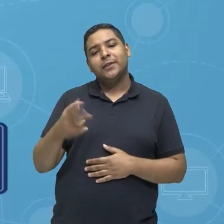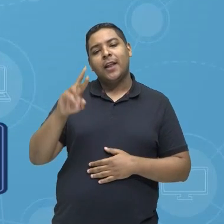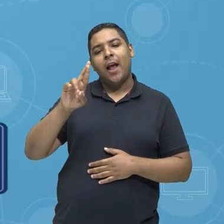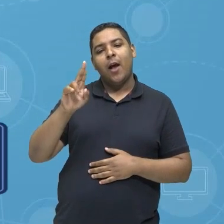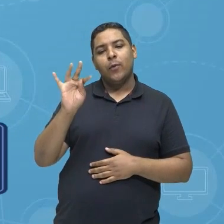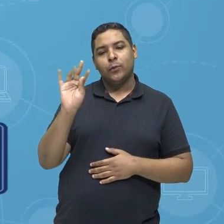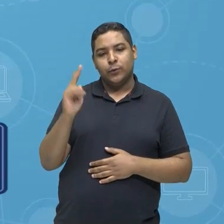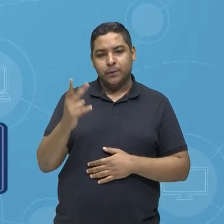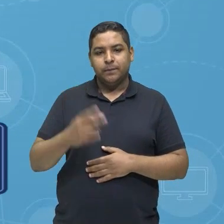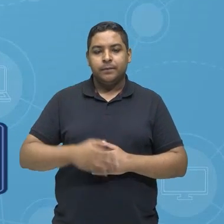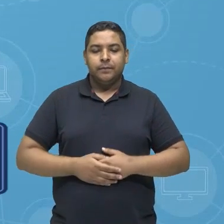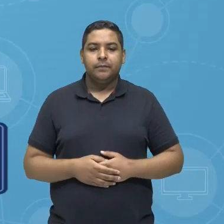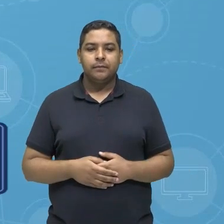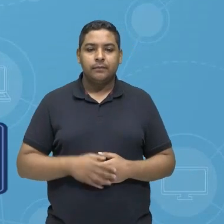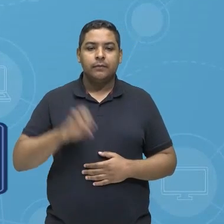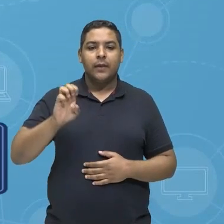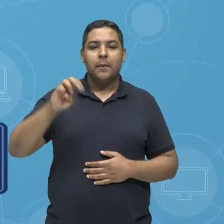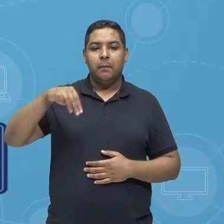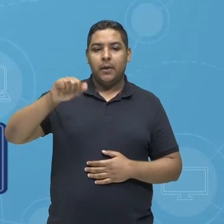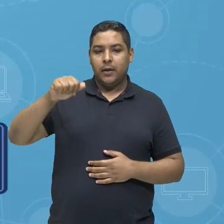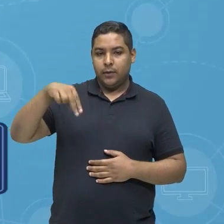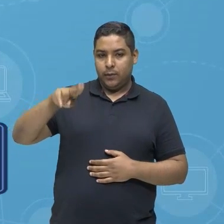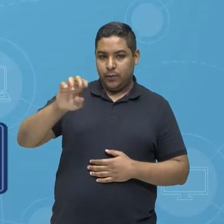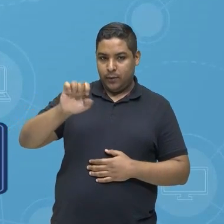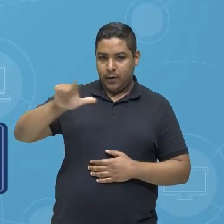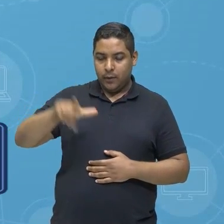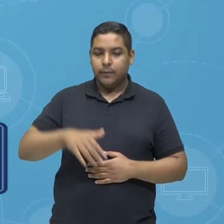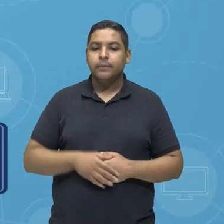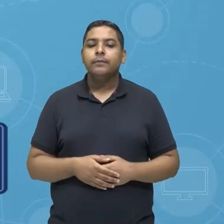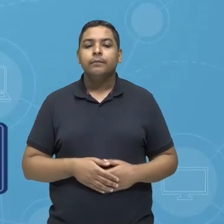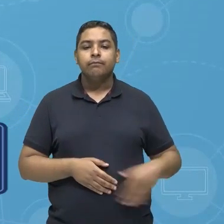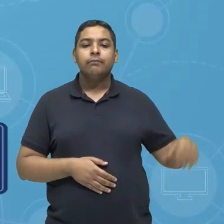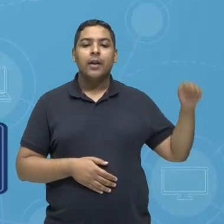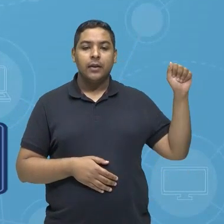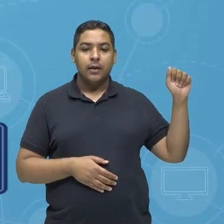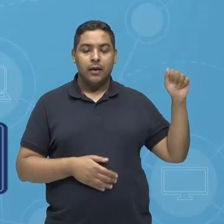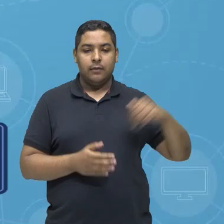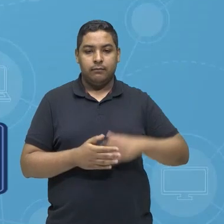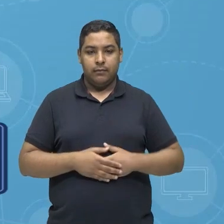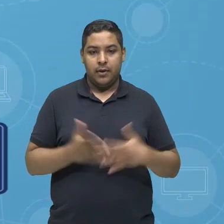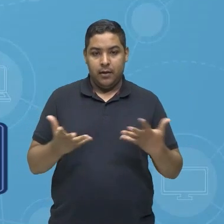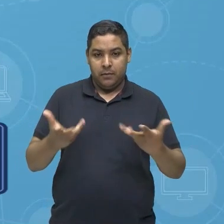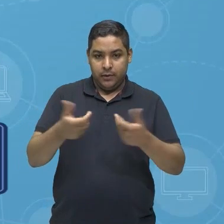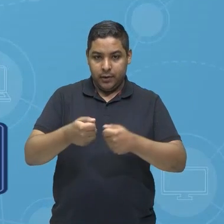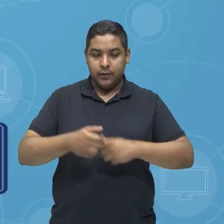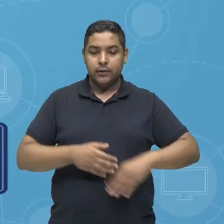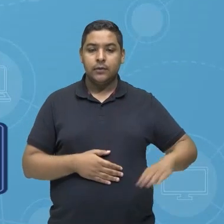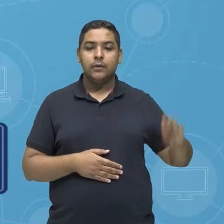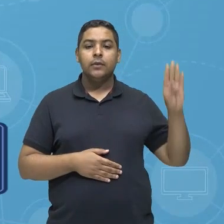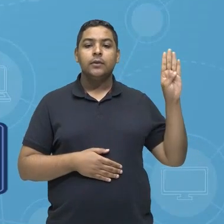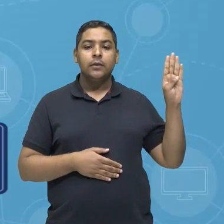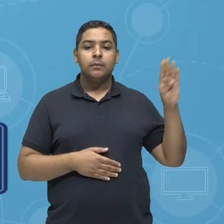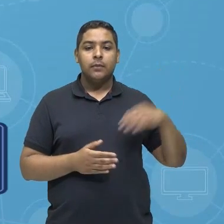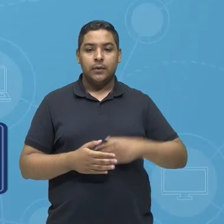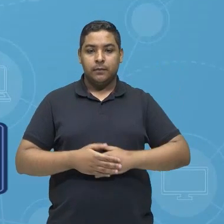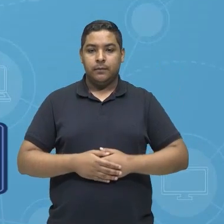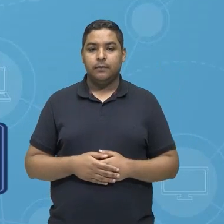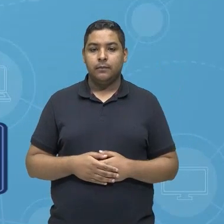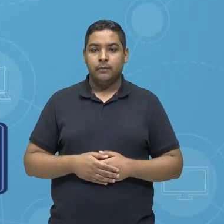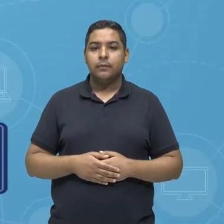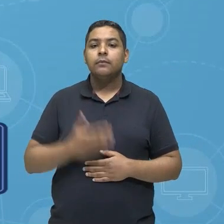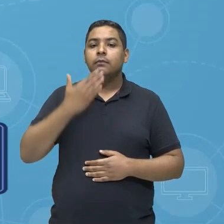Ruth. Vamos ver aí o Emanuel, é isso, né? Emanuel colocou as seguintes respostas. Letra A, habilidade. Letra